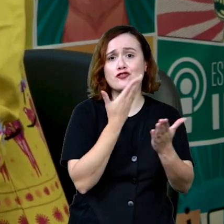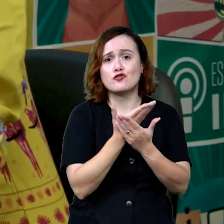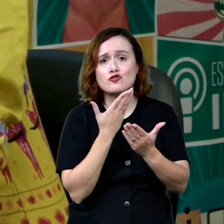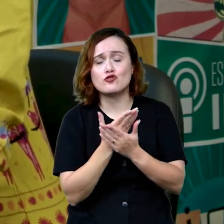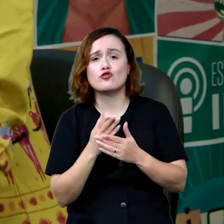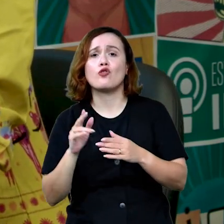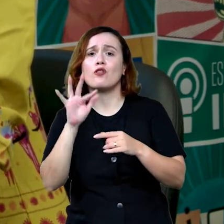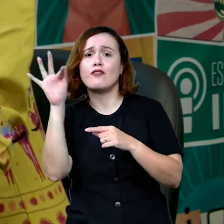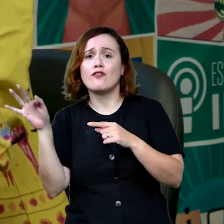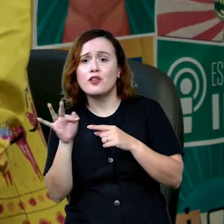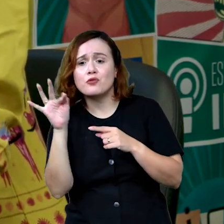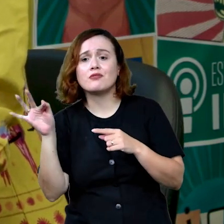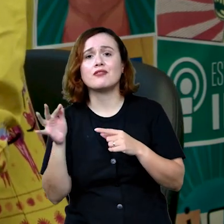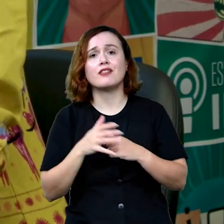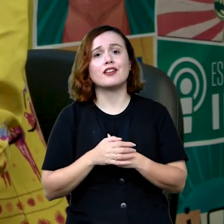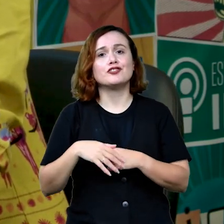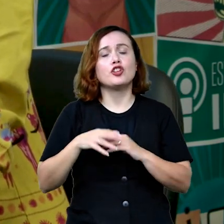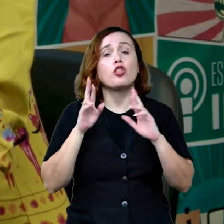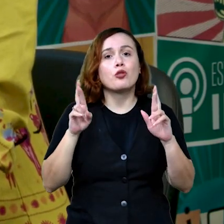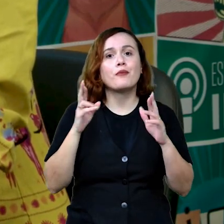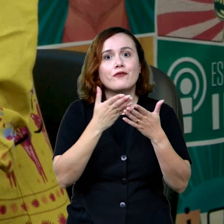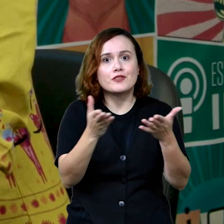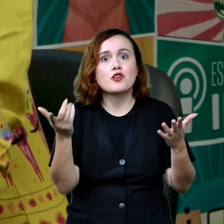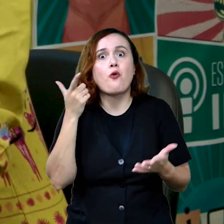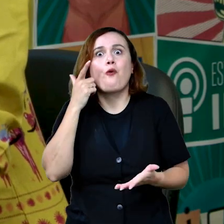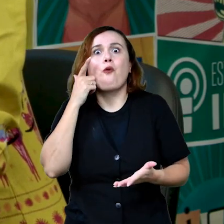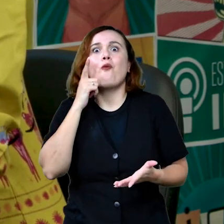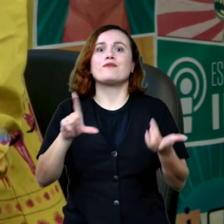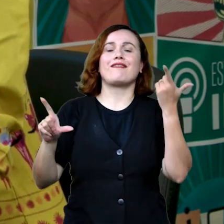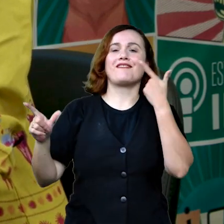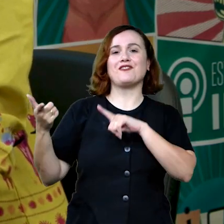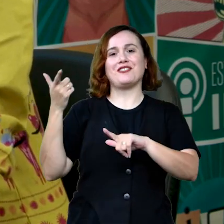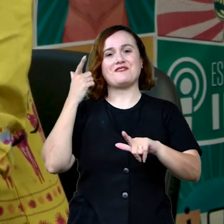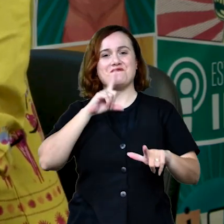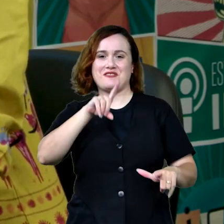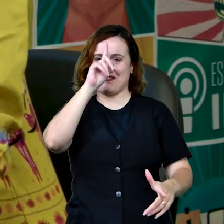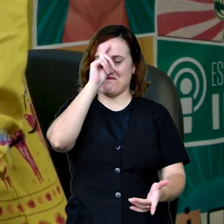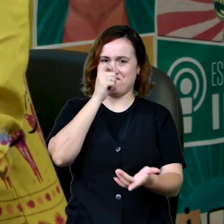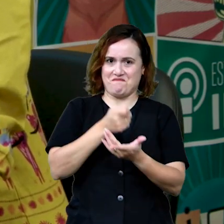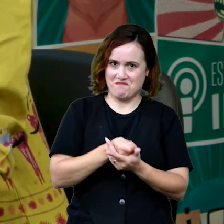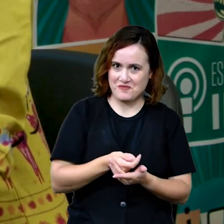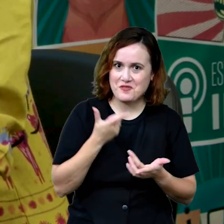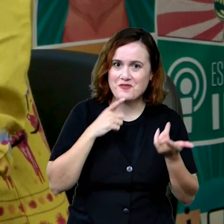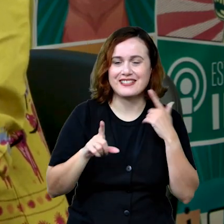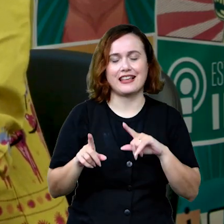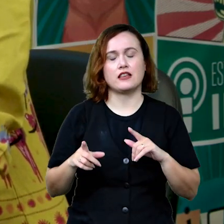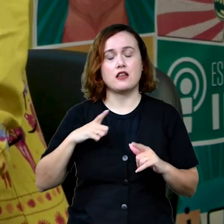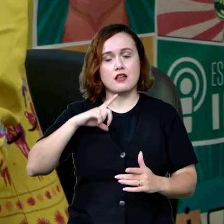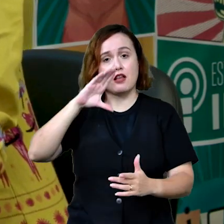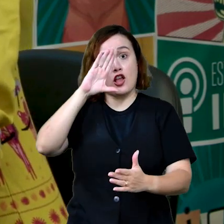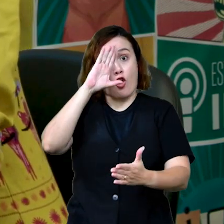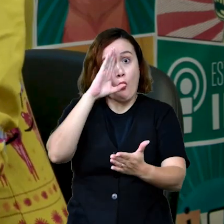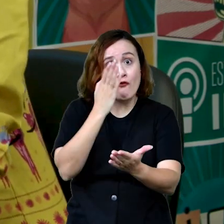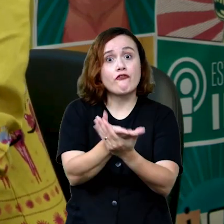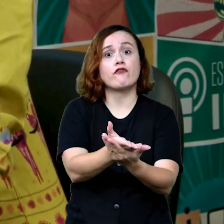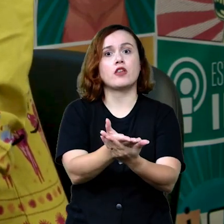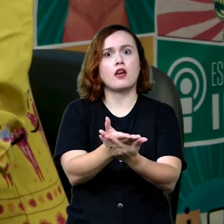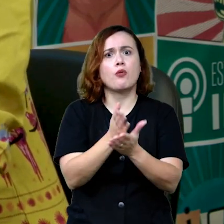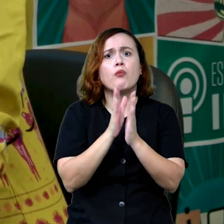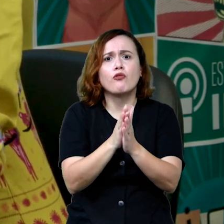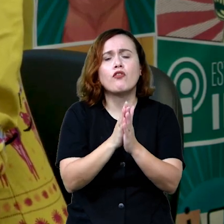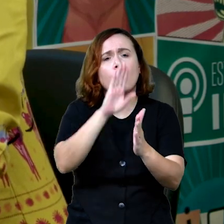na universidade. E eu espero que vocês sejam pessoas muito bem-sucedidas naquilo que vocês escolherem fazer. Confiem em